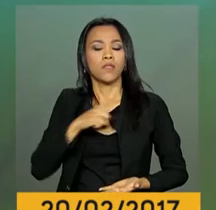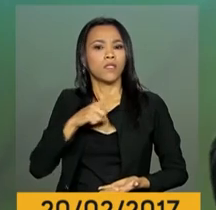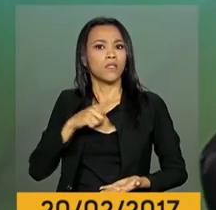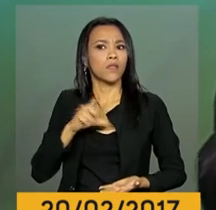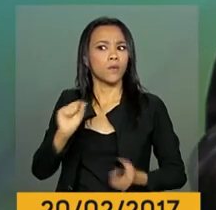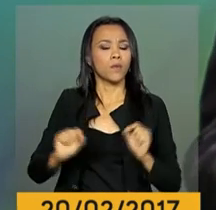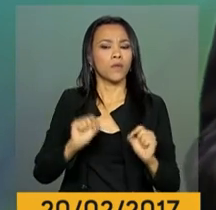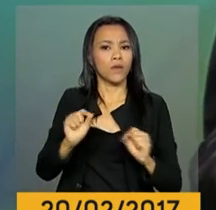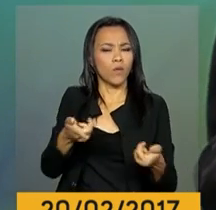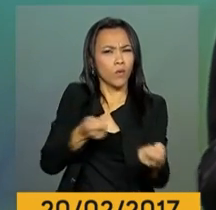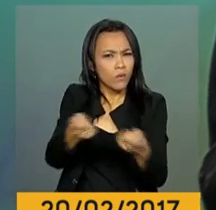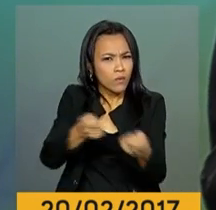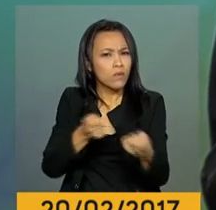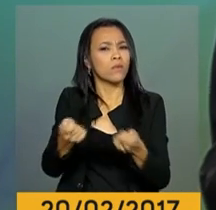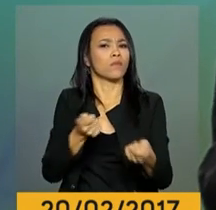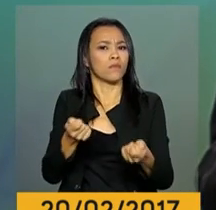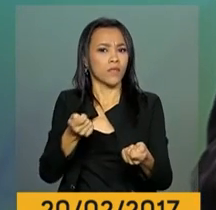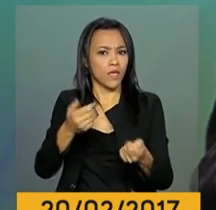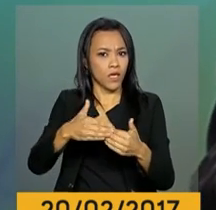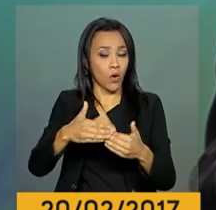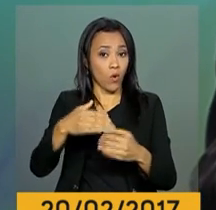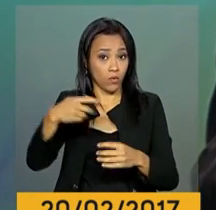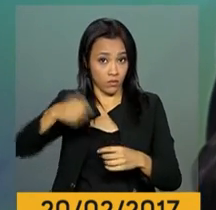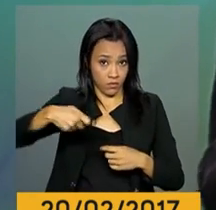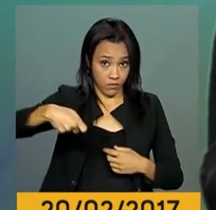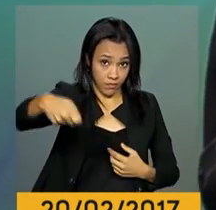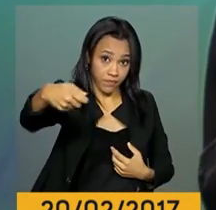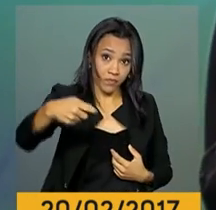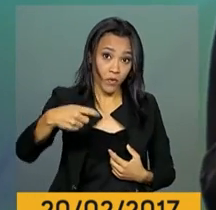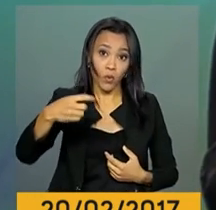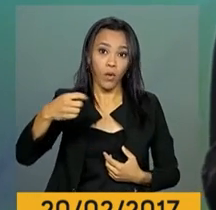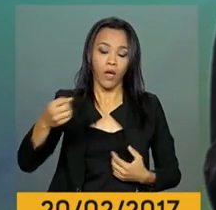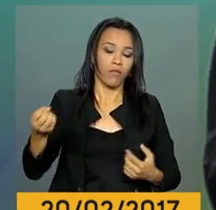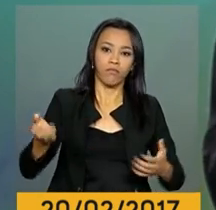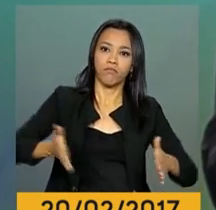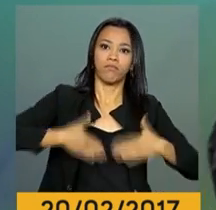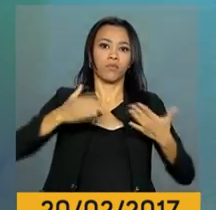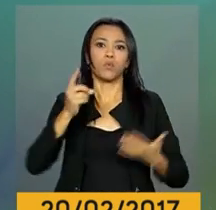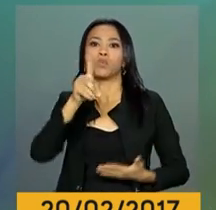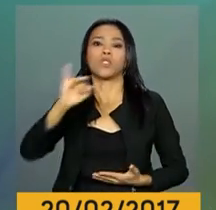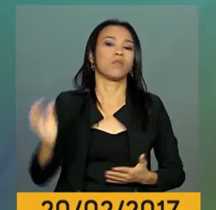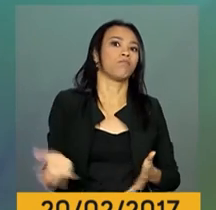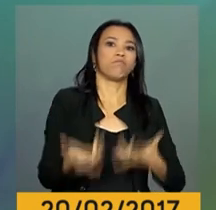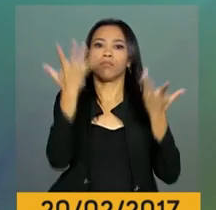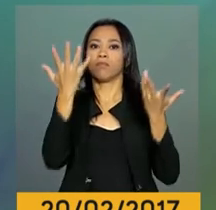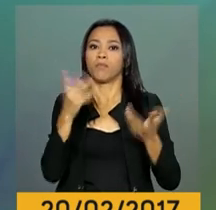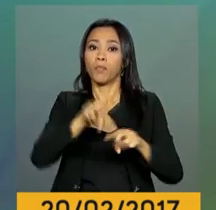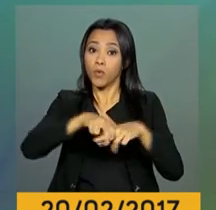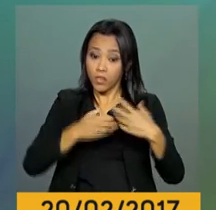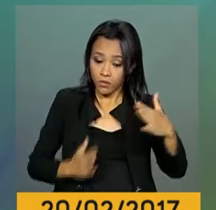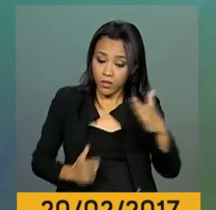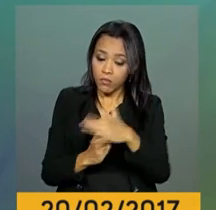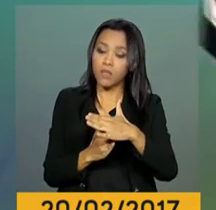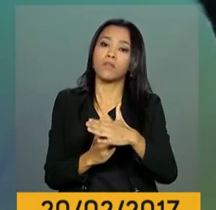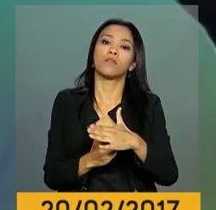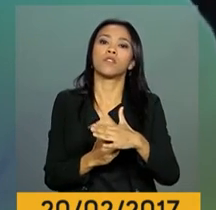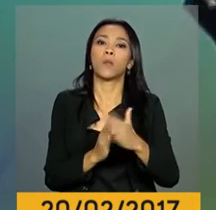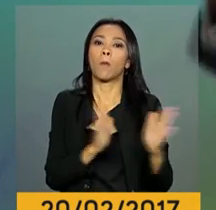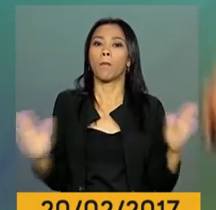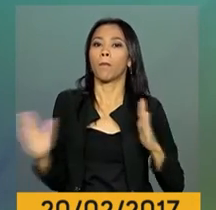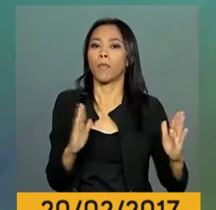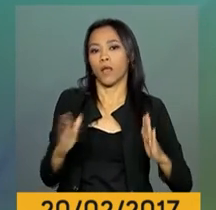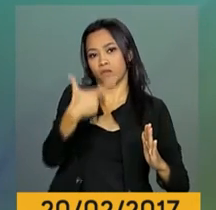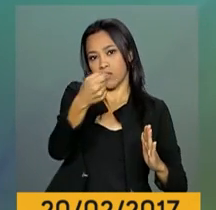um controle desses gastos, que ao longo do tempo, porque não é de um dia para o outro, por isso que o teto de gastos previu um período de 20